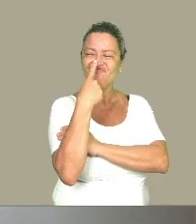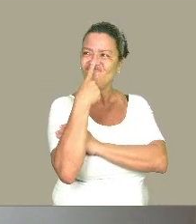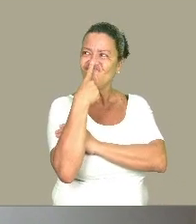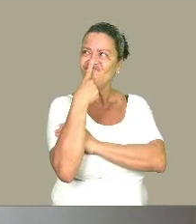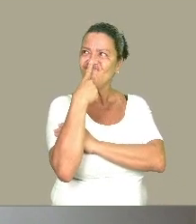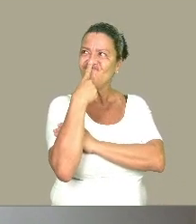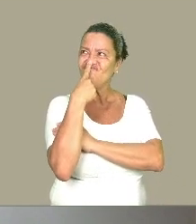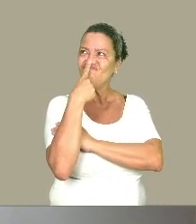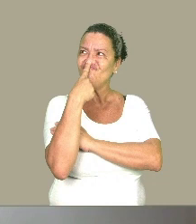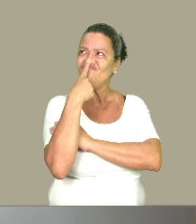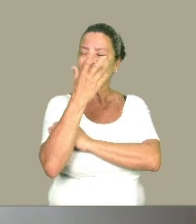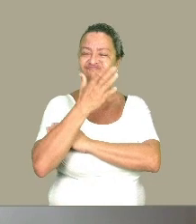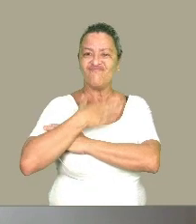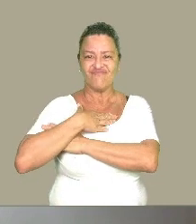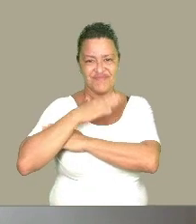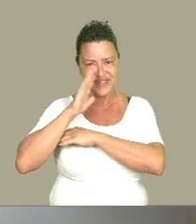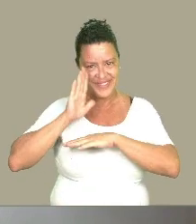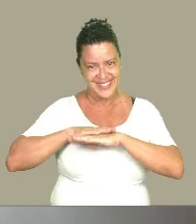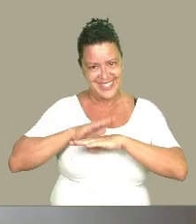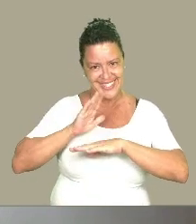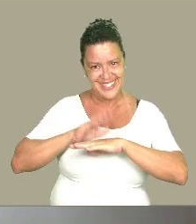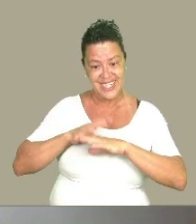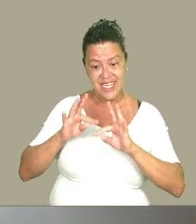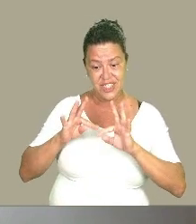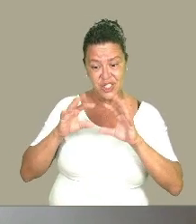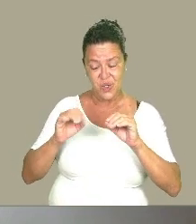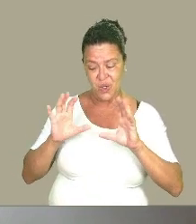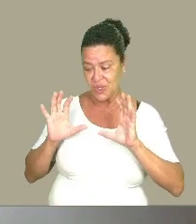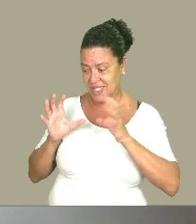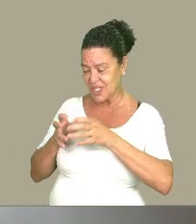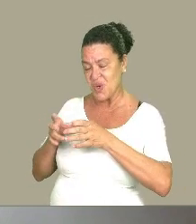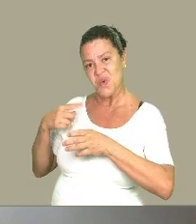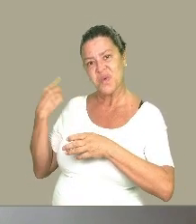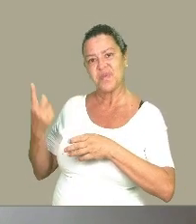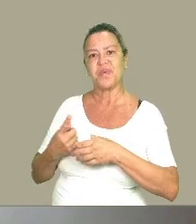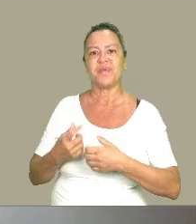a favor de nós e de todos os que nos cercam.